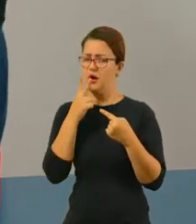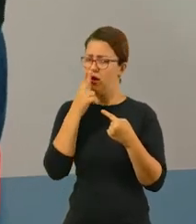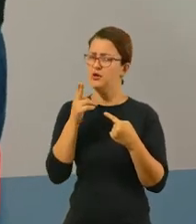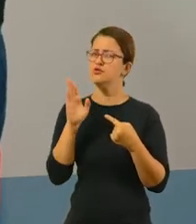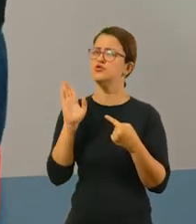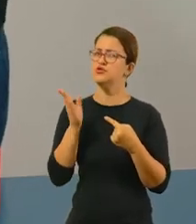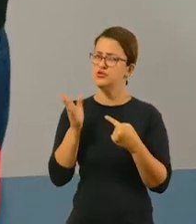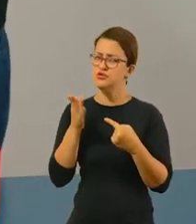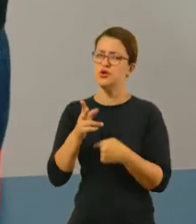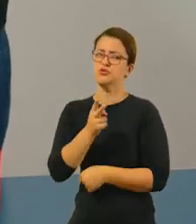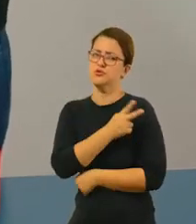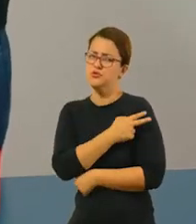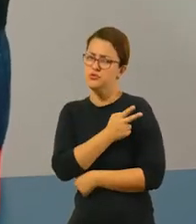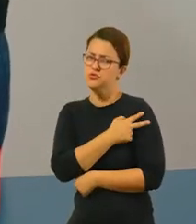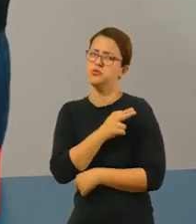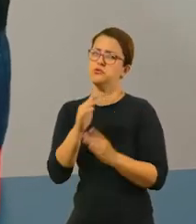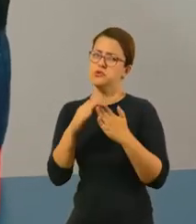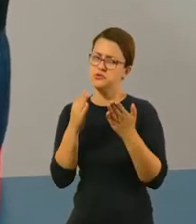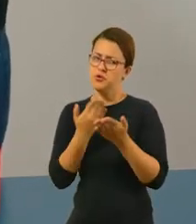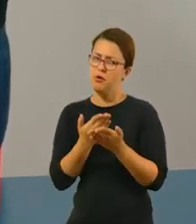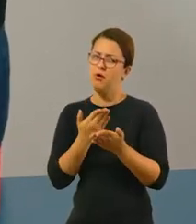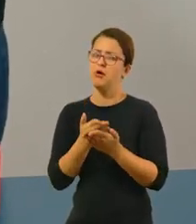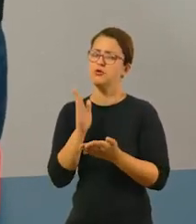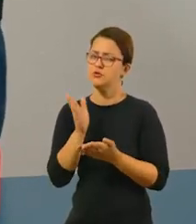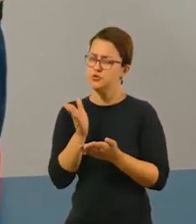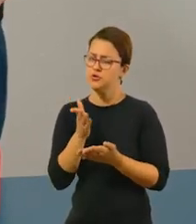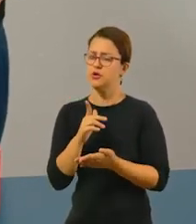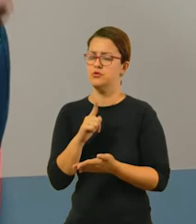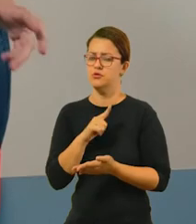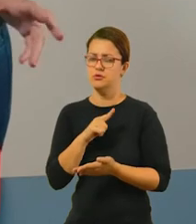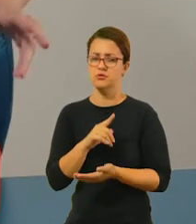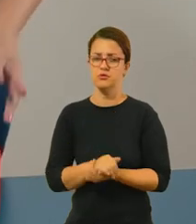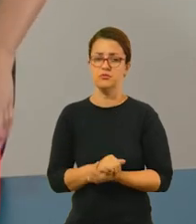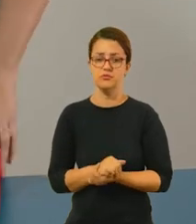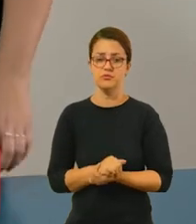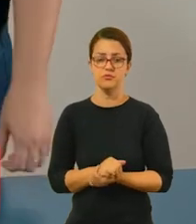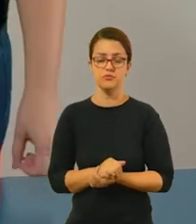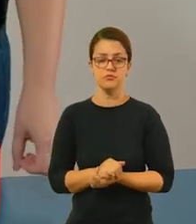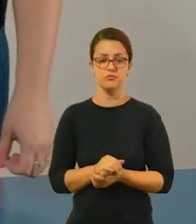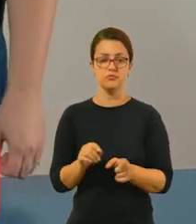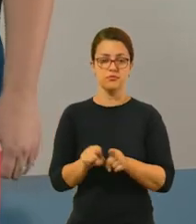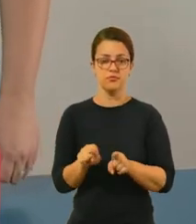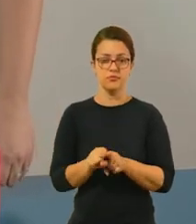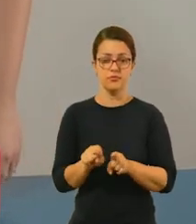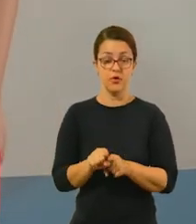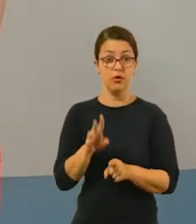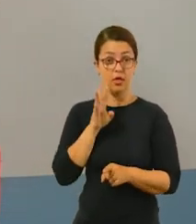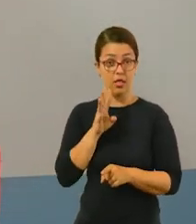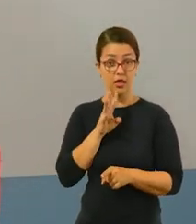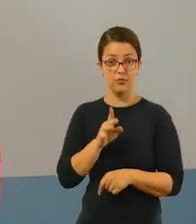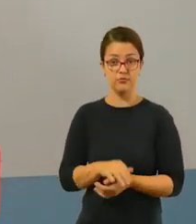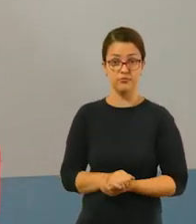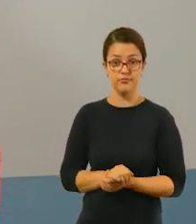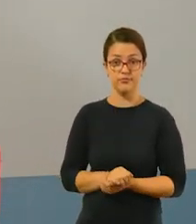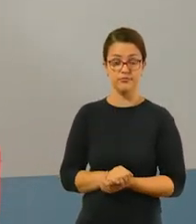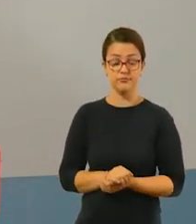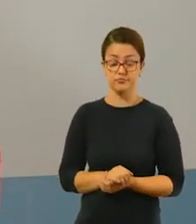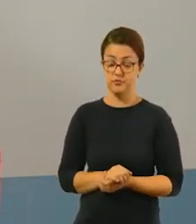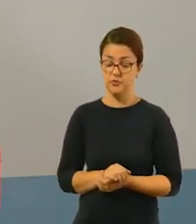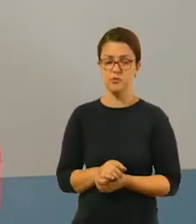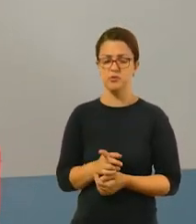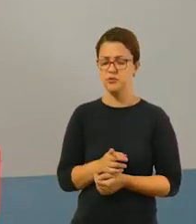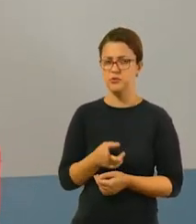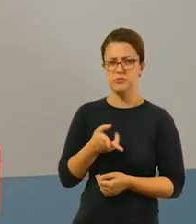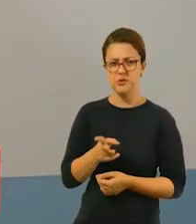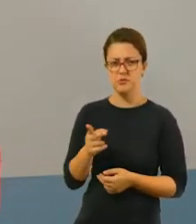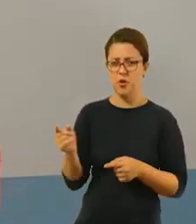atividade vocês já fizeram no segundo ano na escola, né? Então, aqui vai ser um complemento também. Olha só que legal.